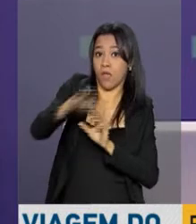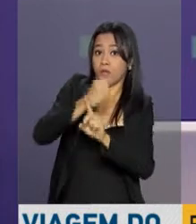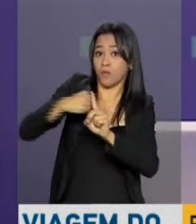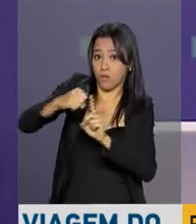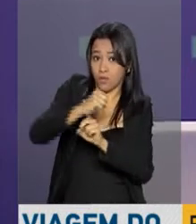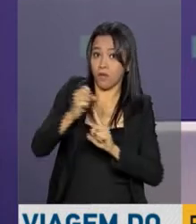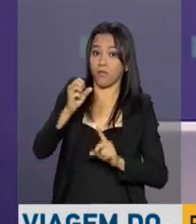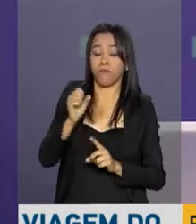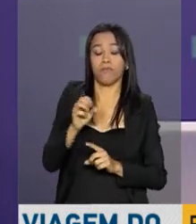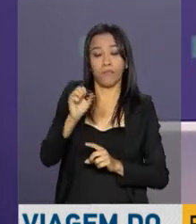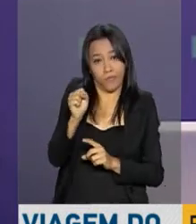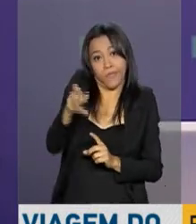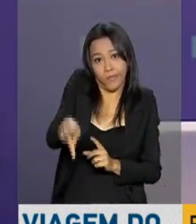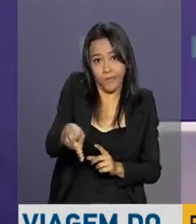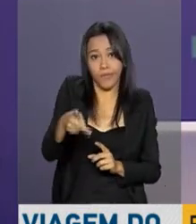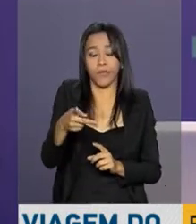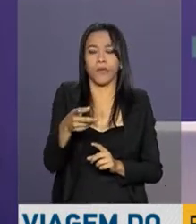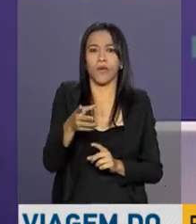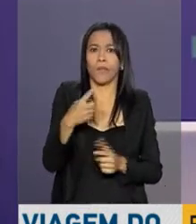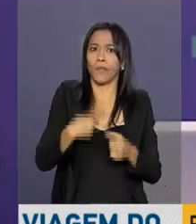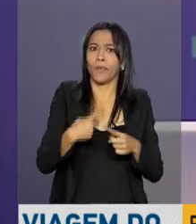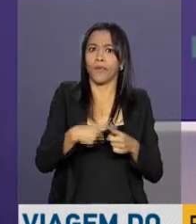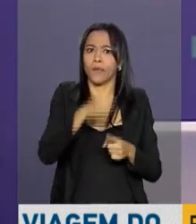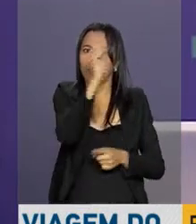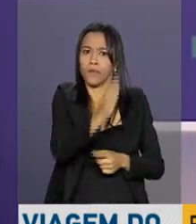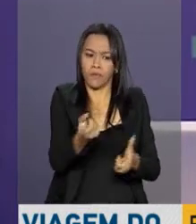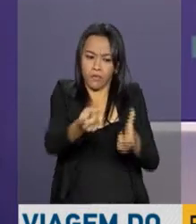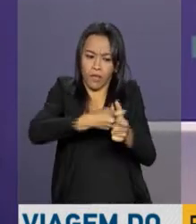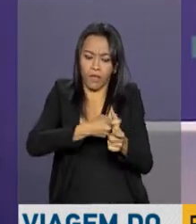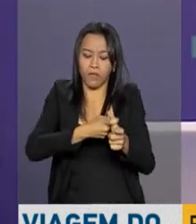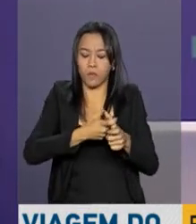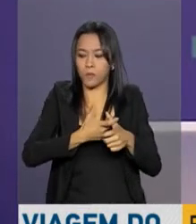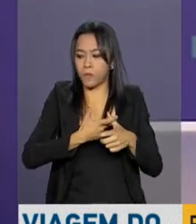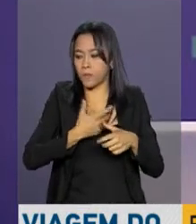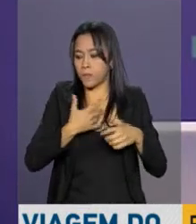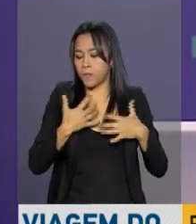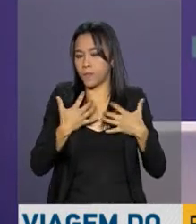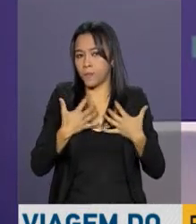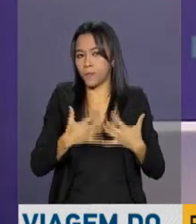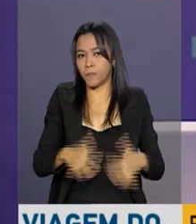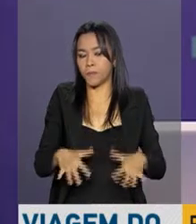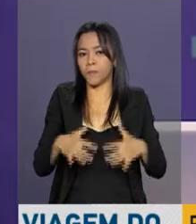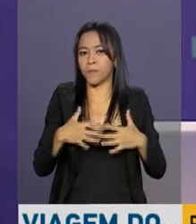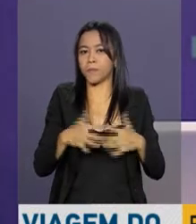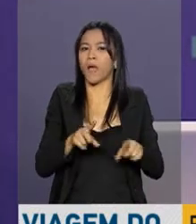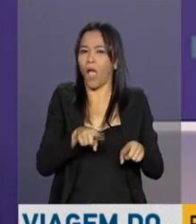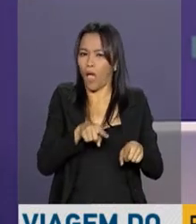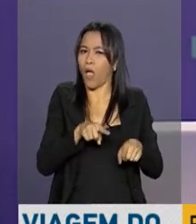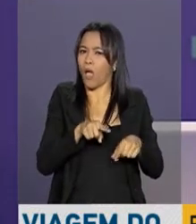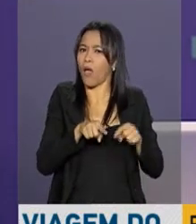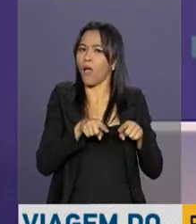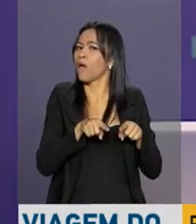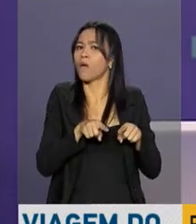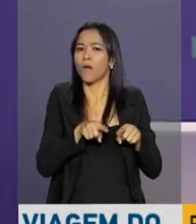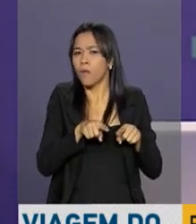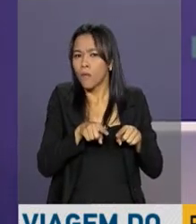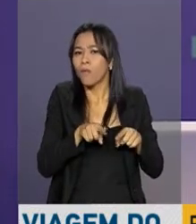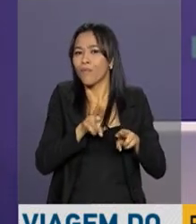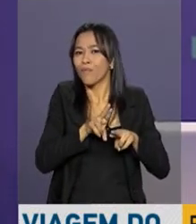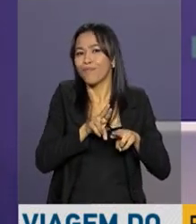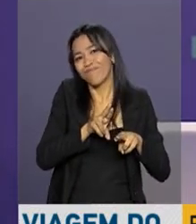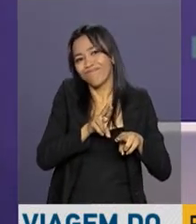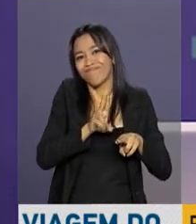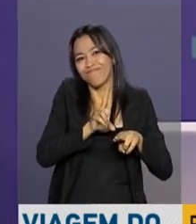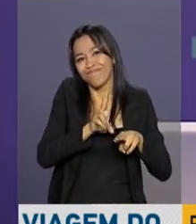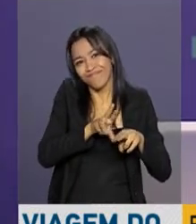das razões do déficit que temos no país reside precisamente na questão da